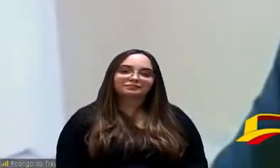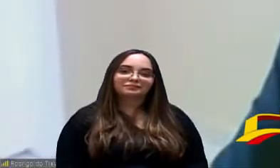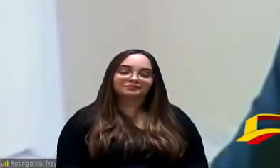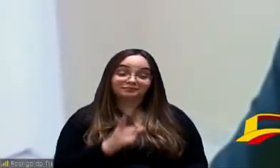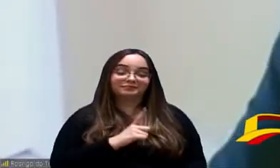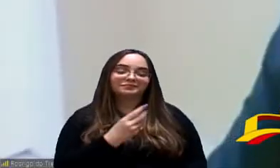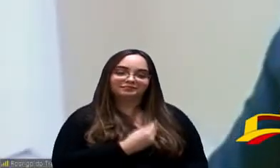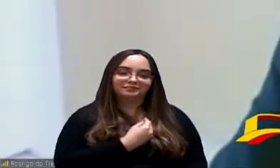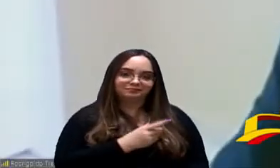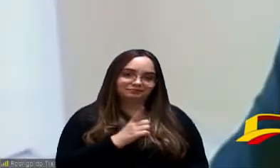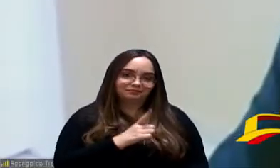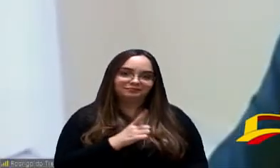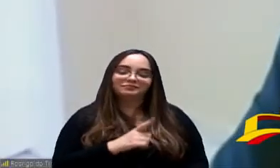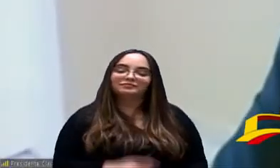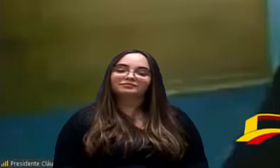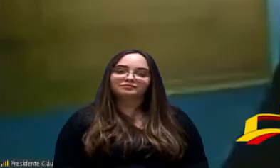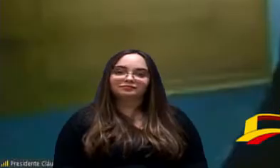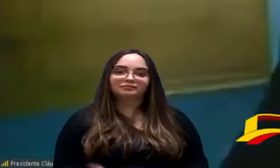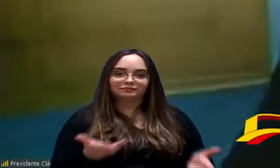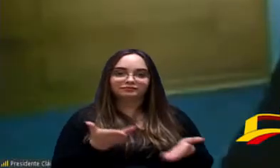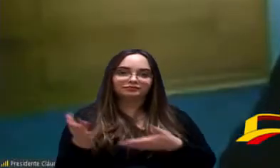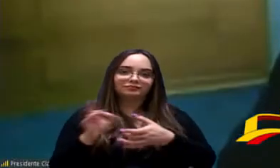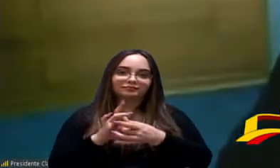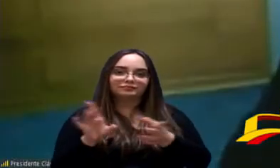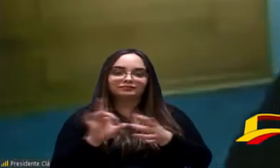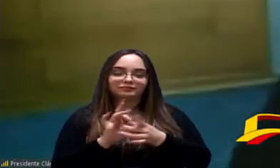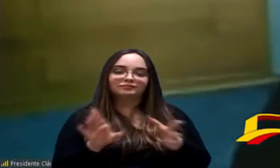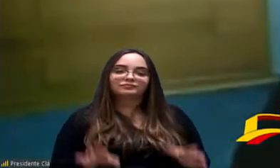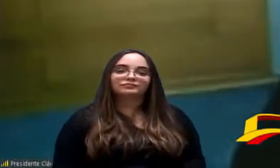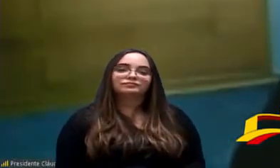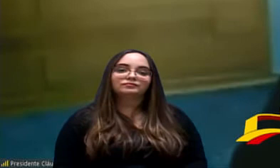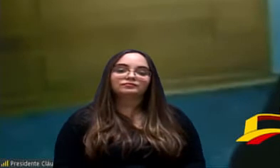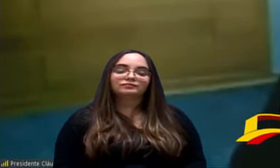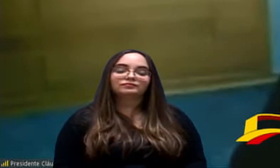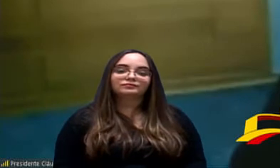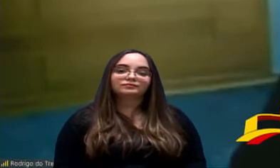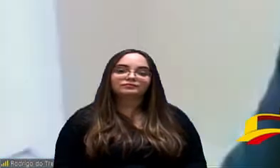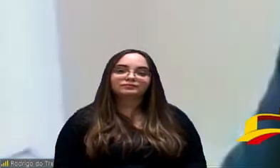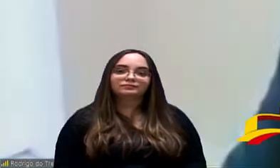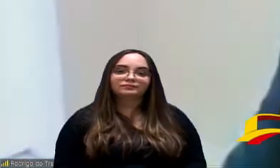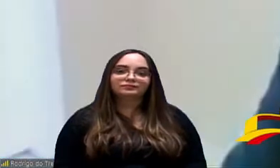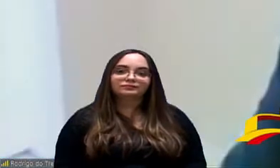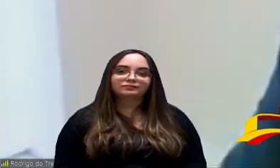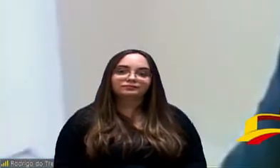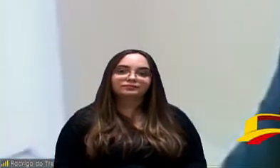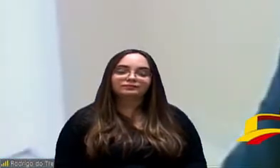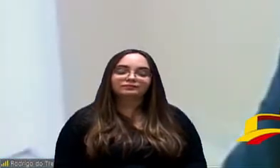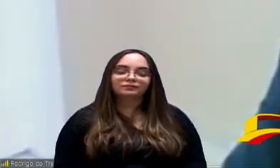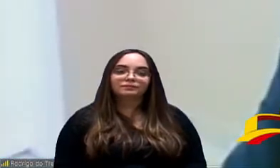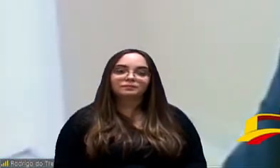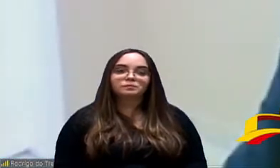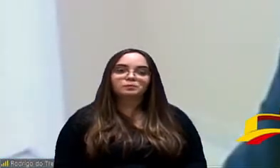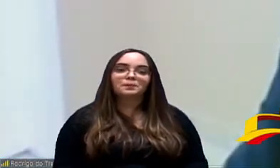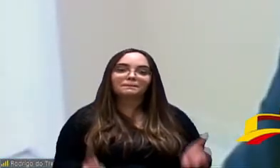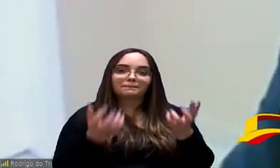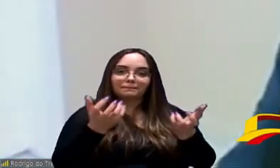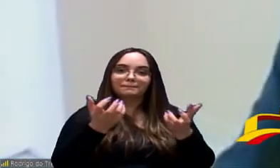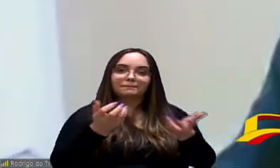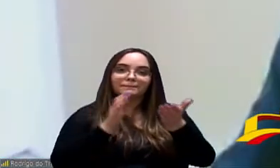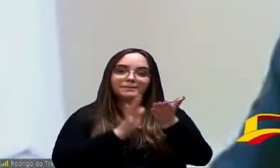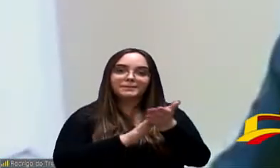Tá vivo. Vossa Excelência tem a palavra, vereador. Isso, Cláudio, eu queria